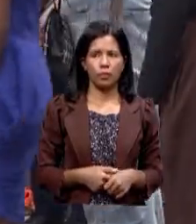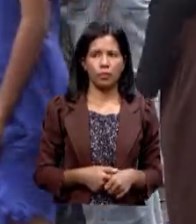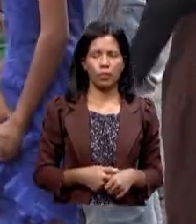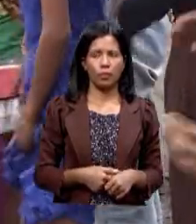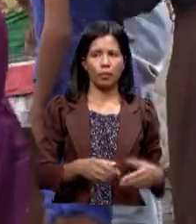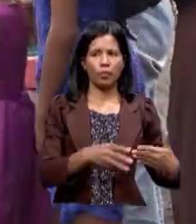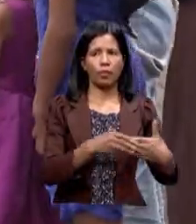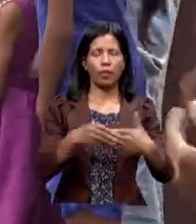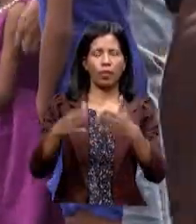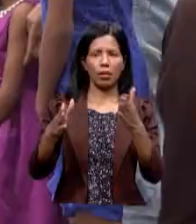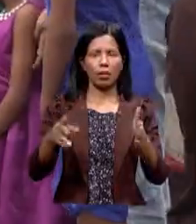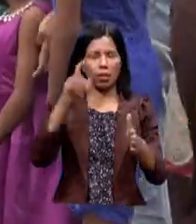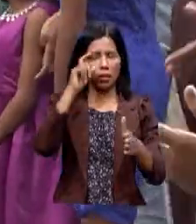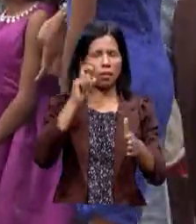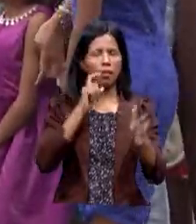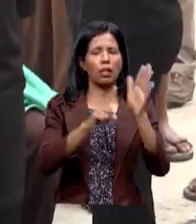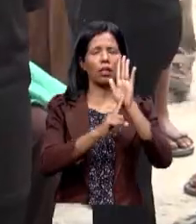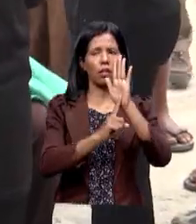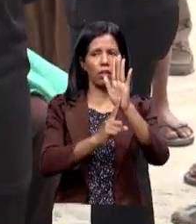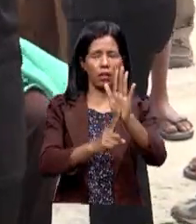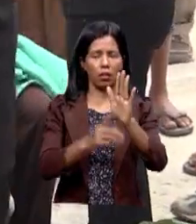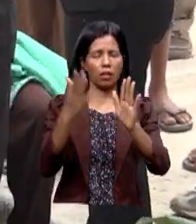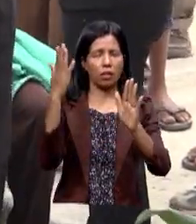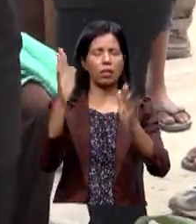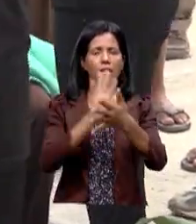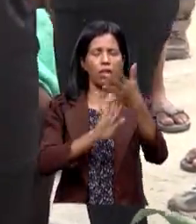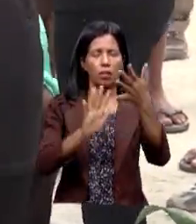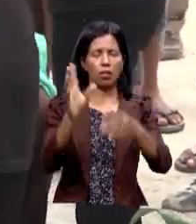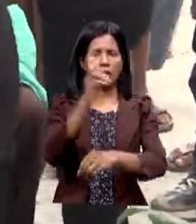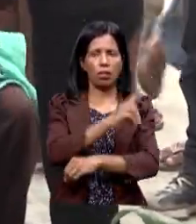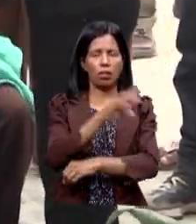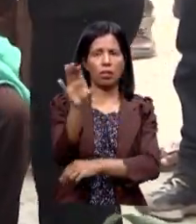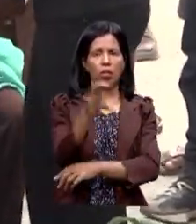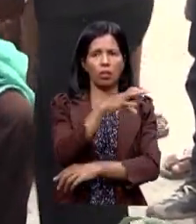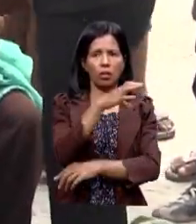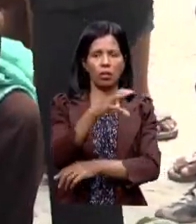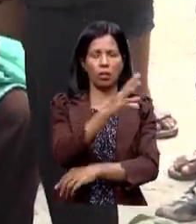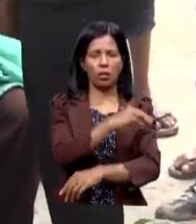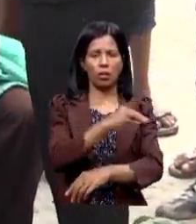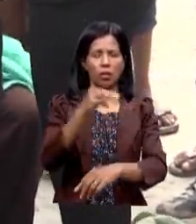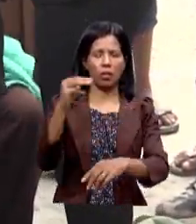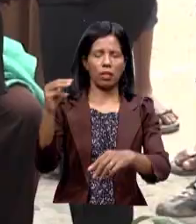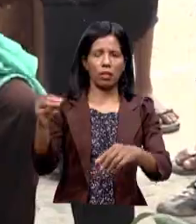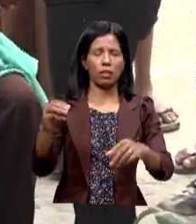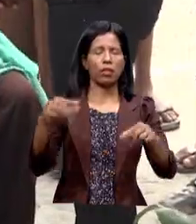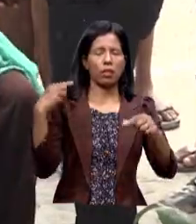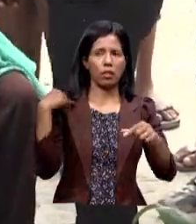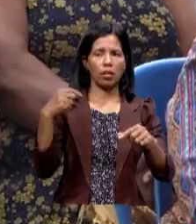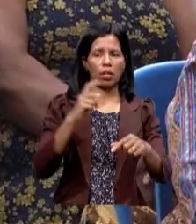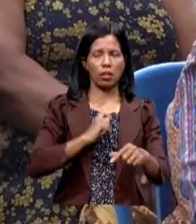Lider nasional Kairala Xanana Gusmaung hatou lia hirakne ia selebrasaung lorong Natal ia sede movimento Brigada Xanana